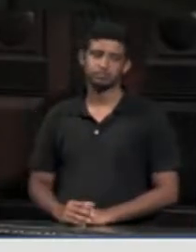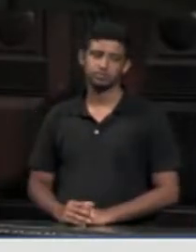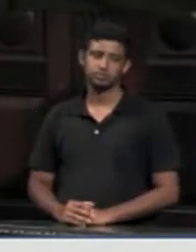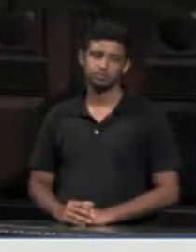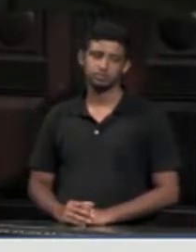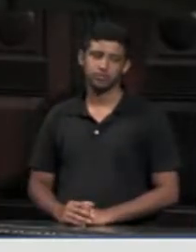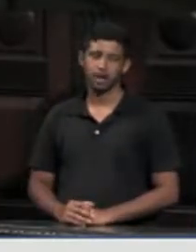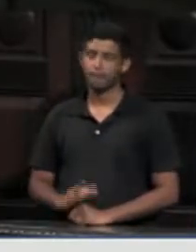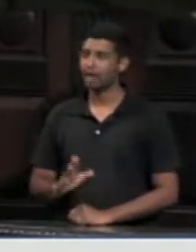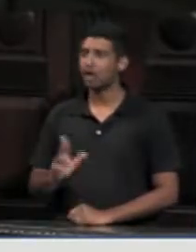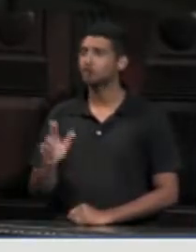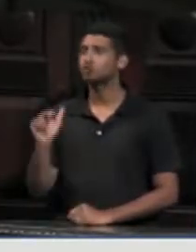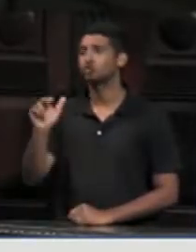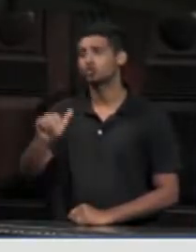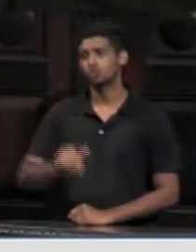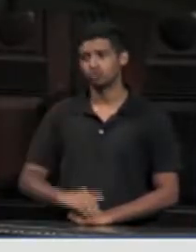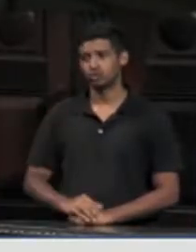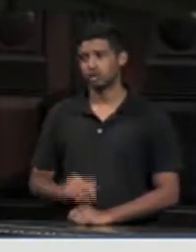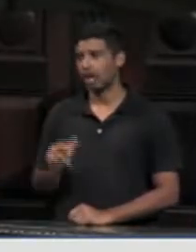Em nenhum momento,